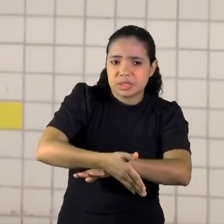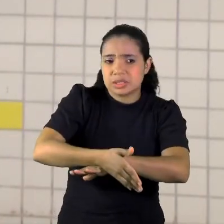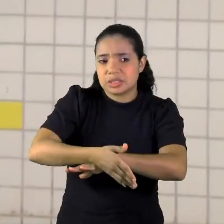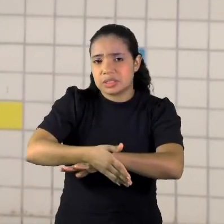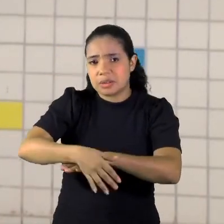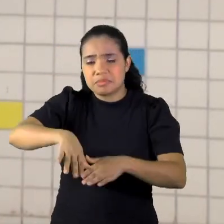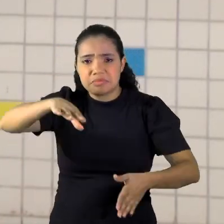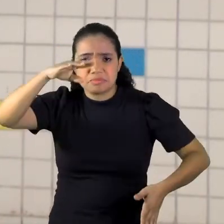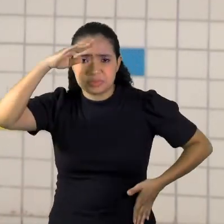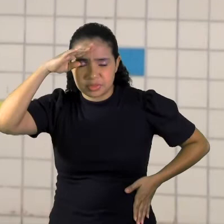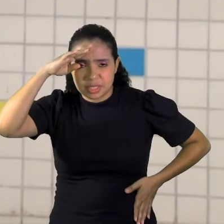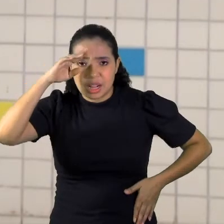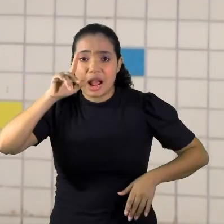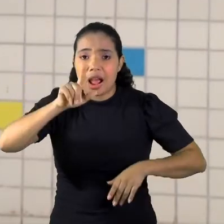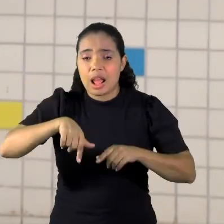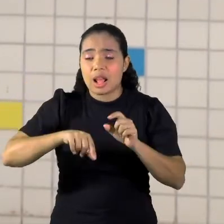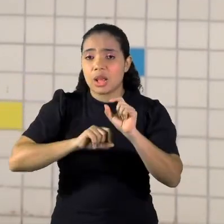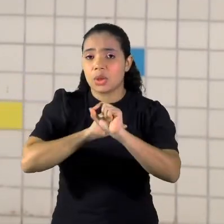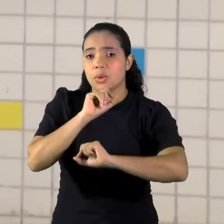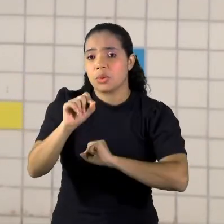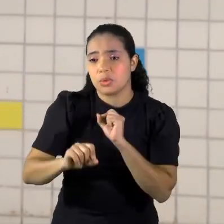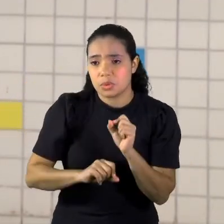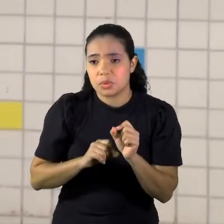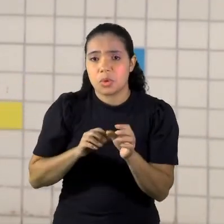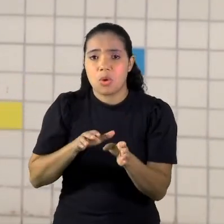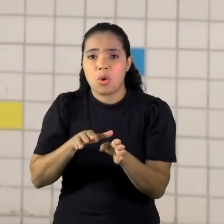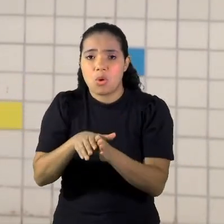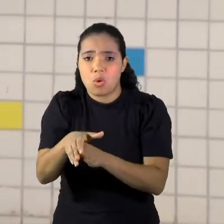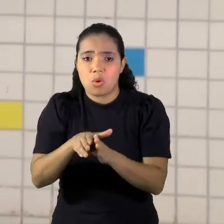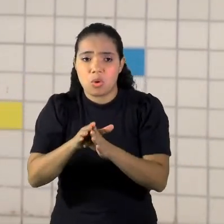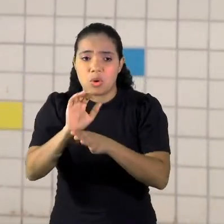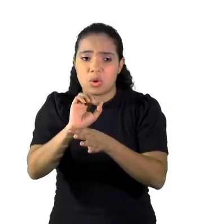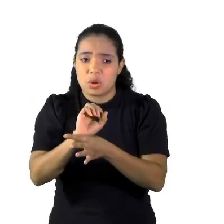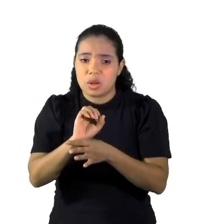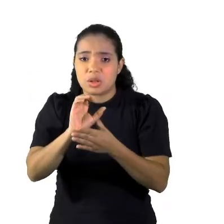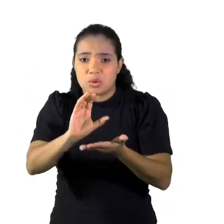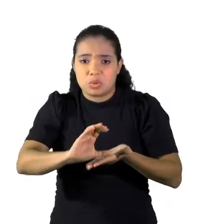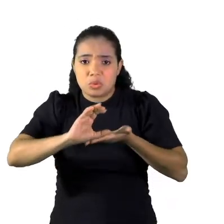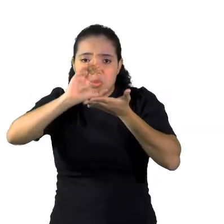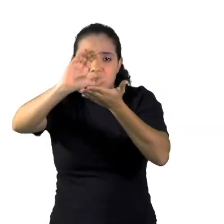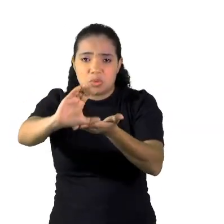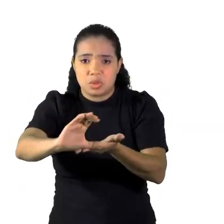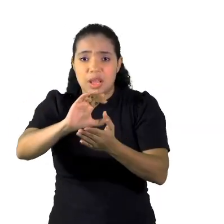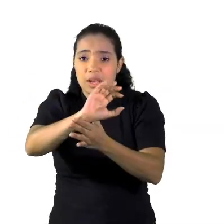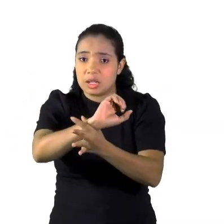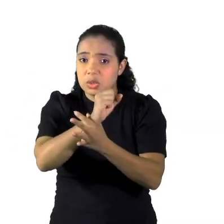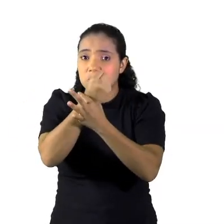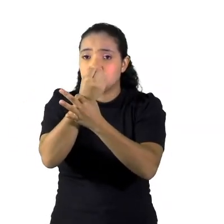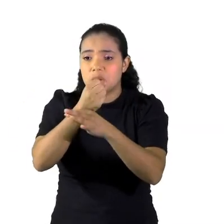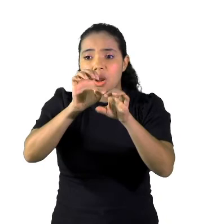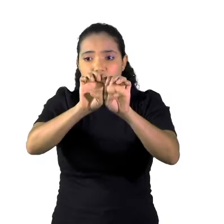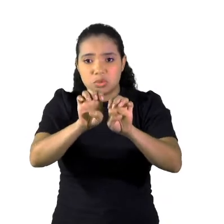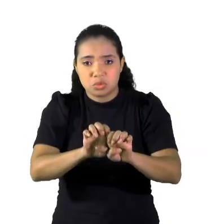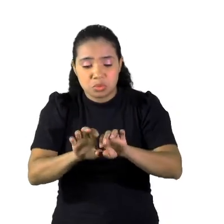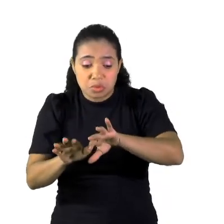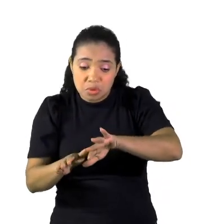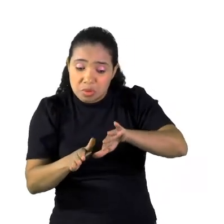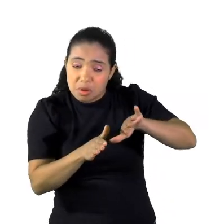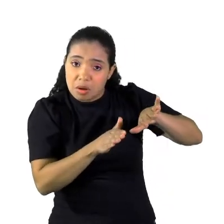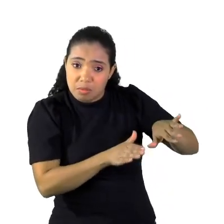determinada região, é no chamado Conselho de Segurança. O Conselho de Segurança já é uma estrutura à parte.